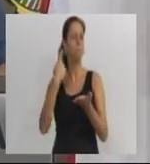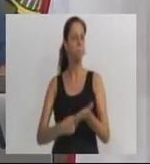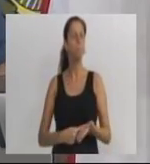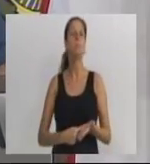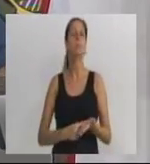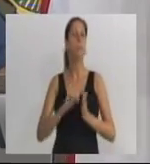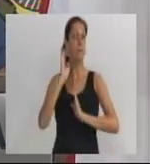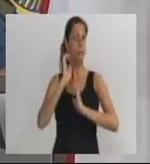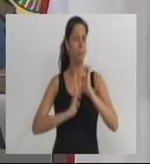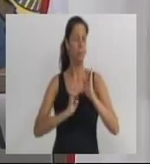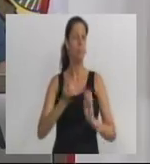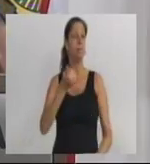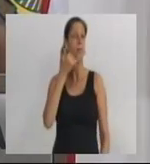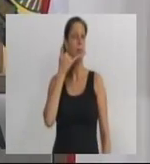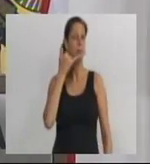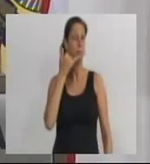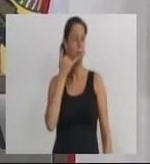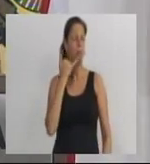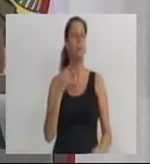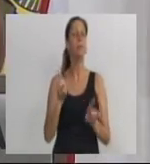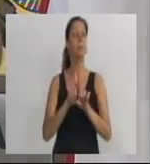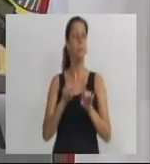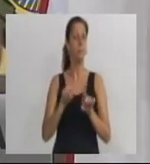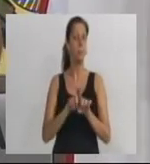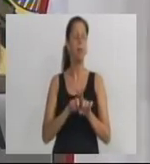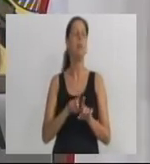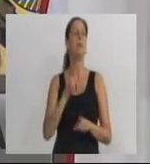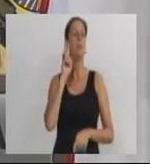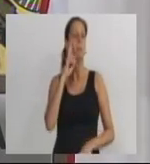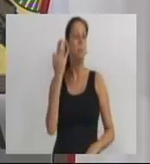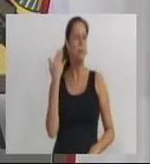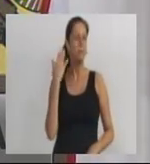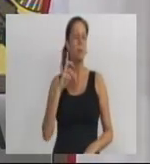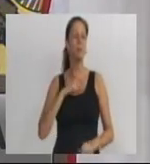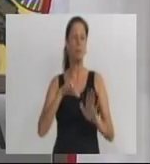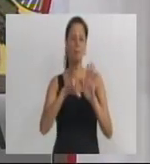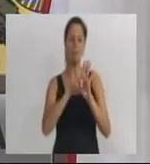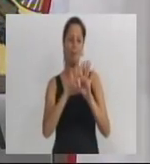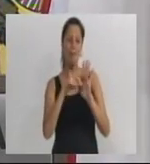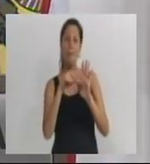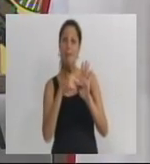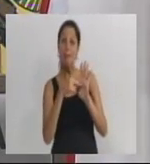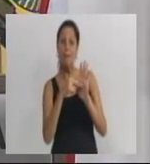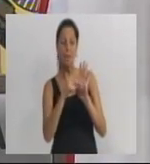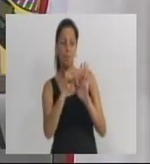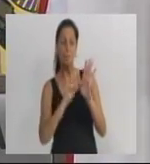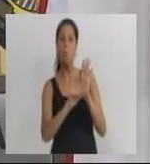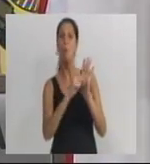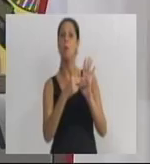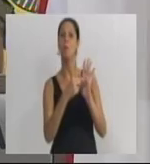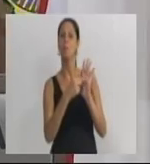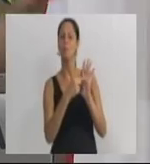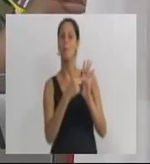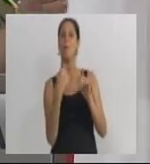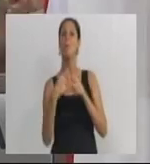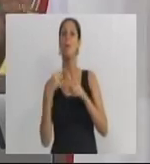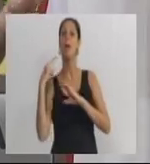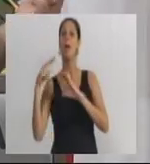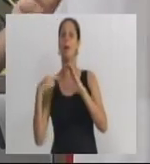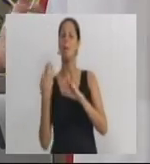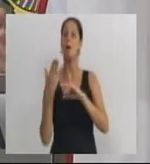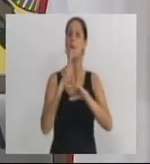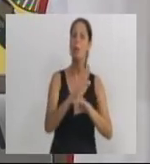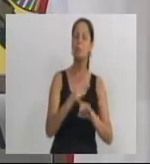município. Muito bem lembrado as alterações feitas na legislação, através do Poder Legislativo, que, segundo as